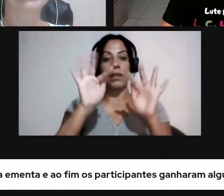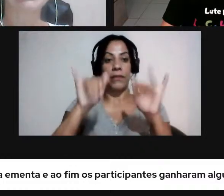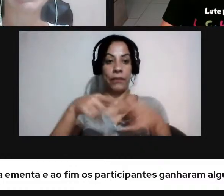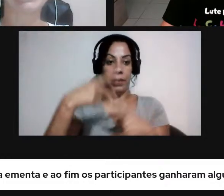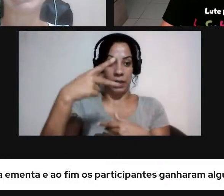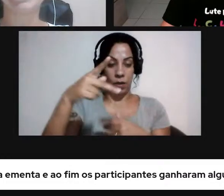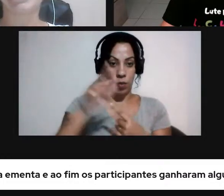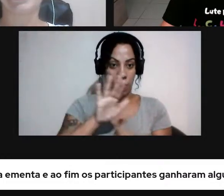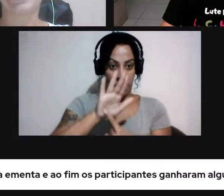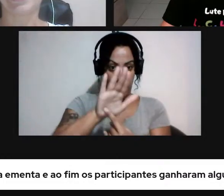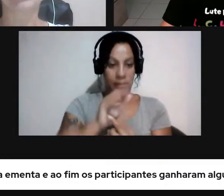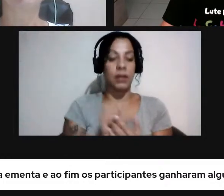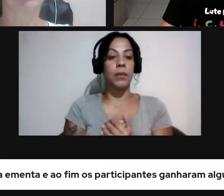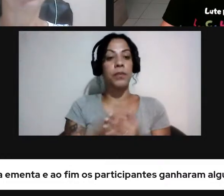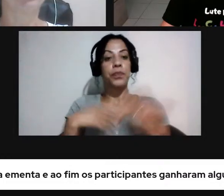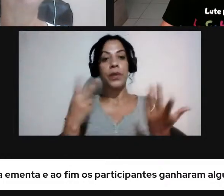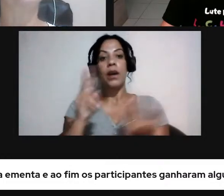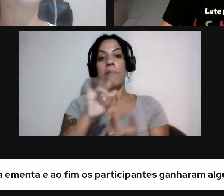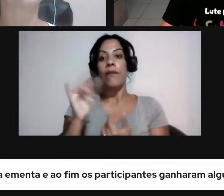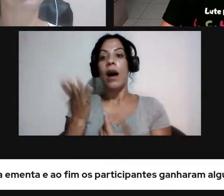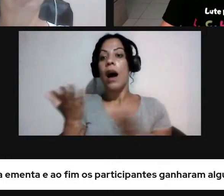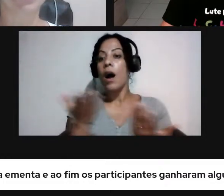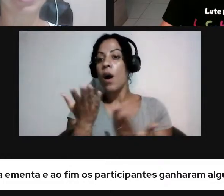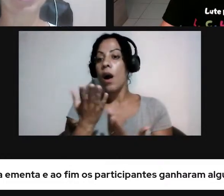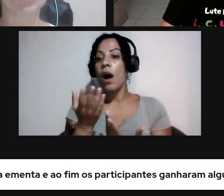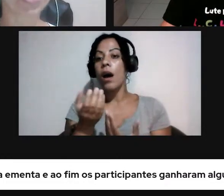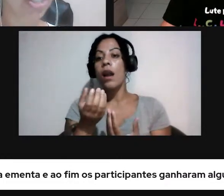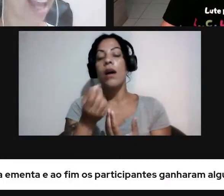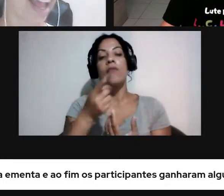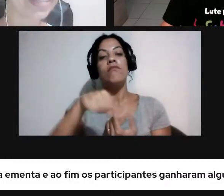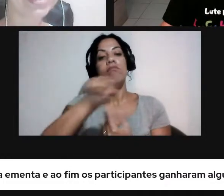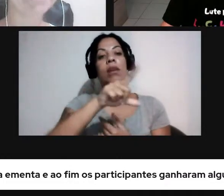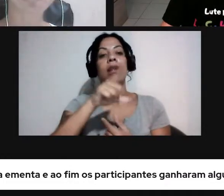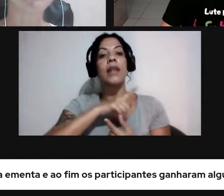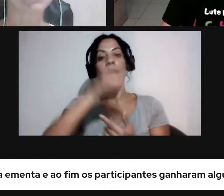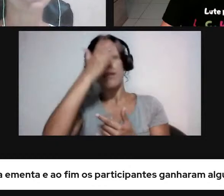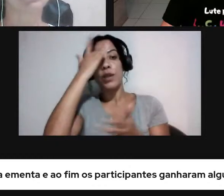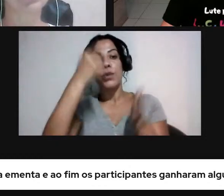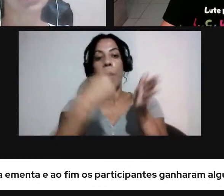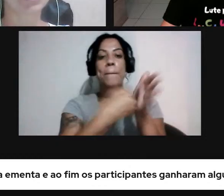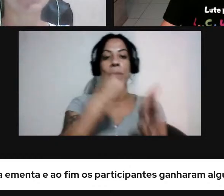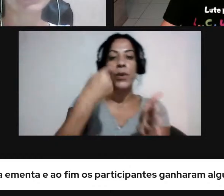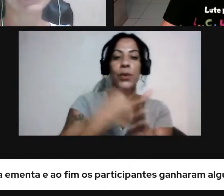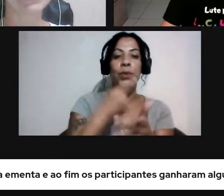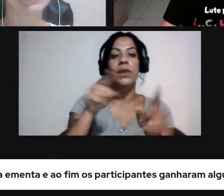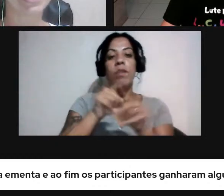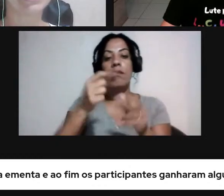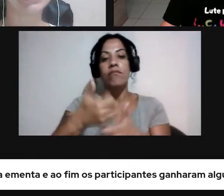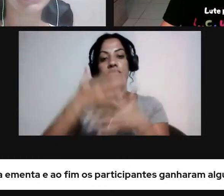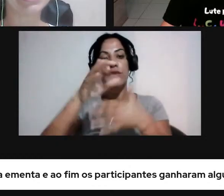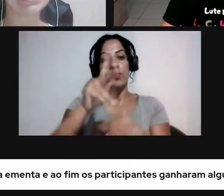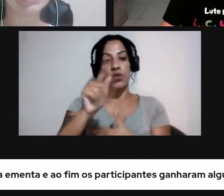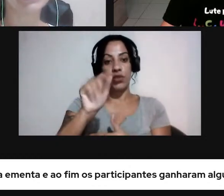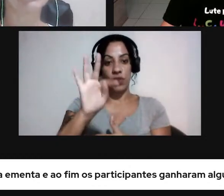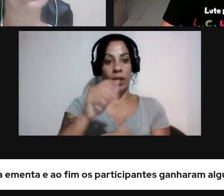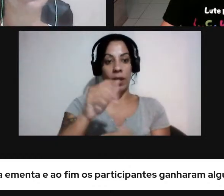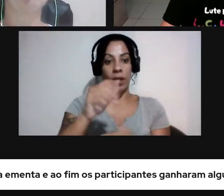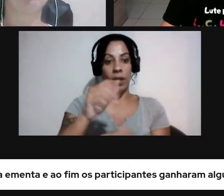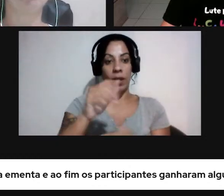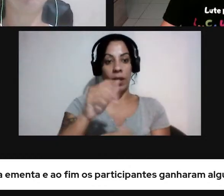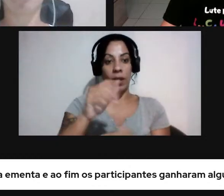vamos trazer aqui as perguntas e os comentários do chat. Então, nós já temos aqui a